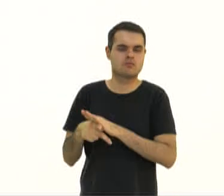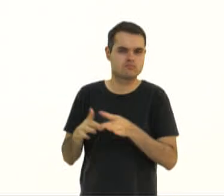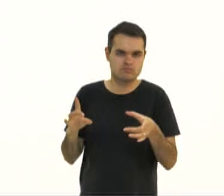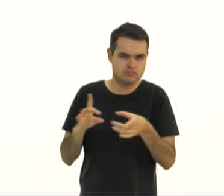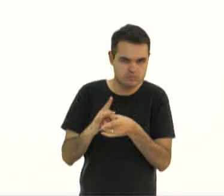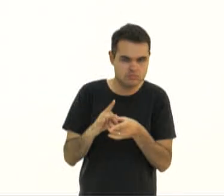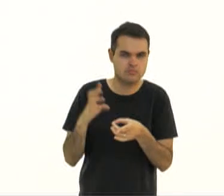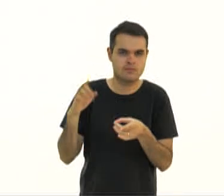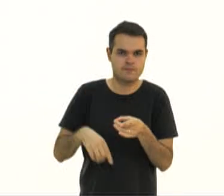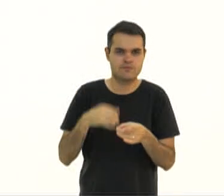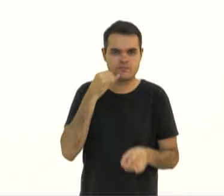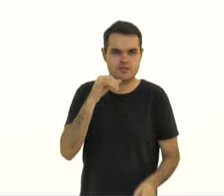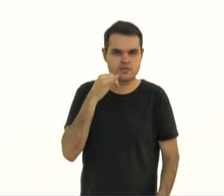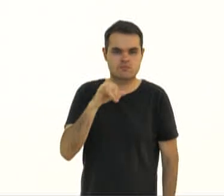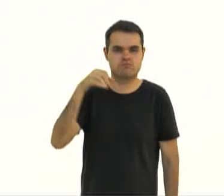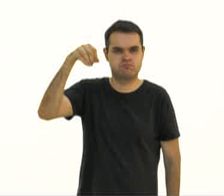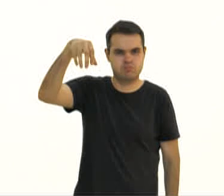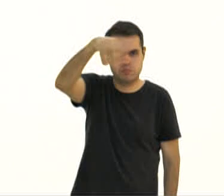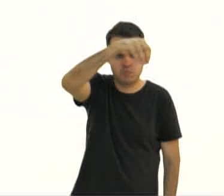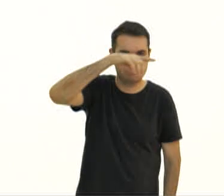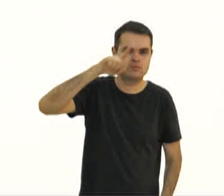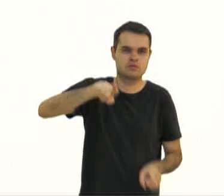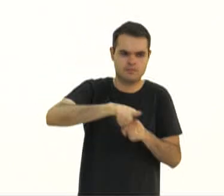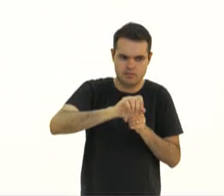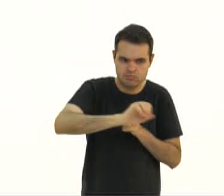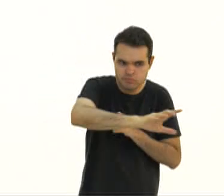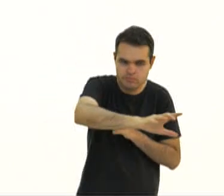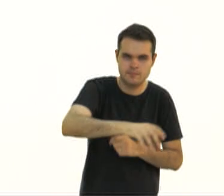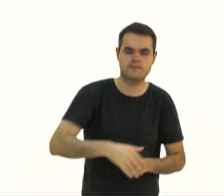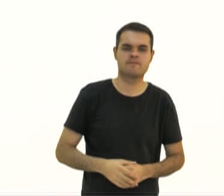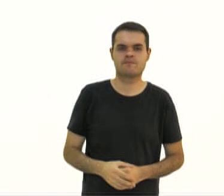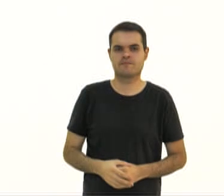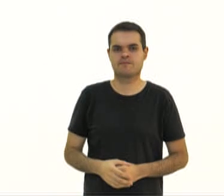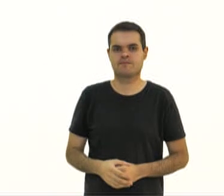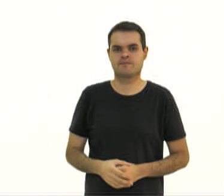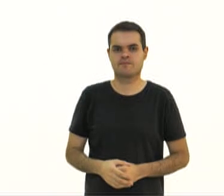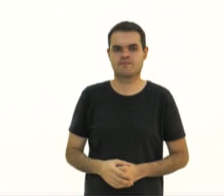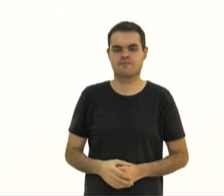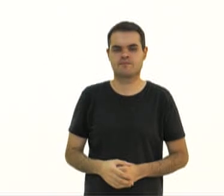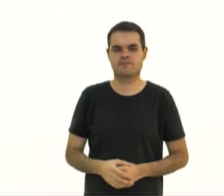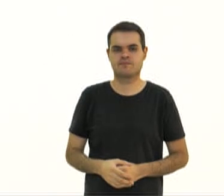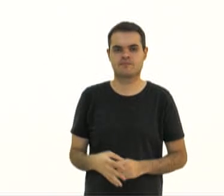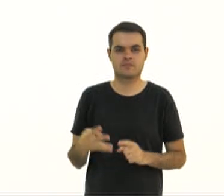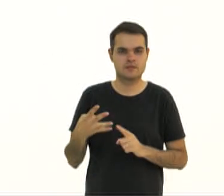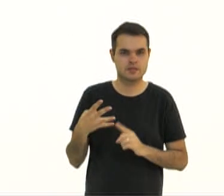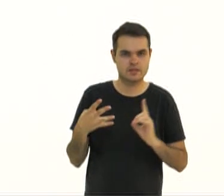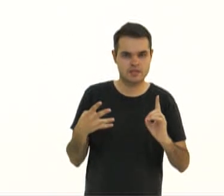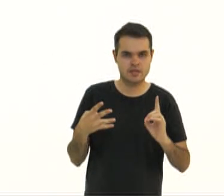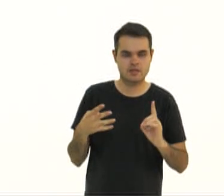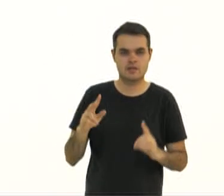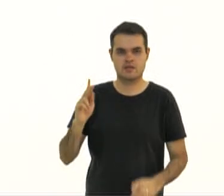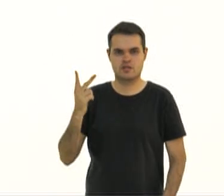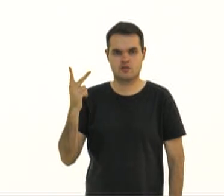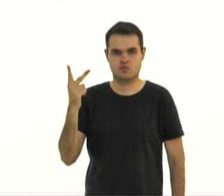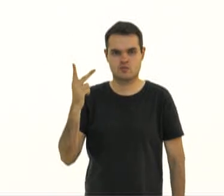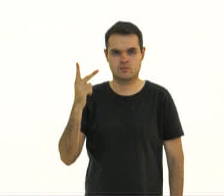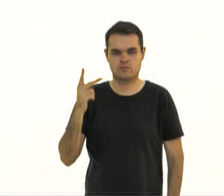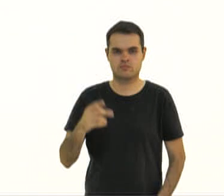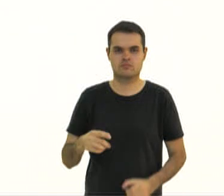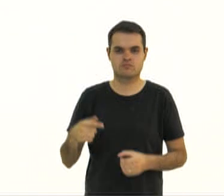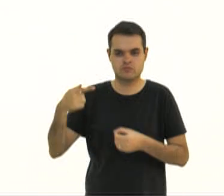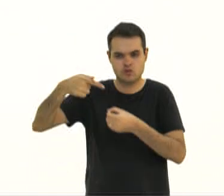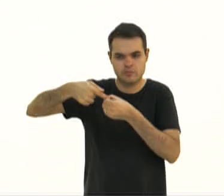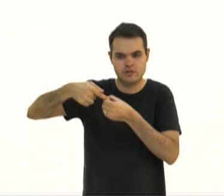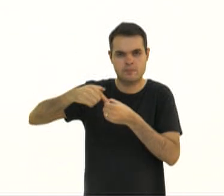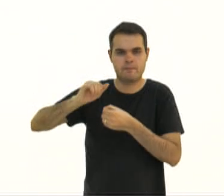geração de energia elétrica, é utilizado como fertilizante. Item D, hidrogênio, combustível